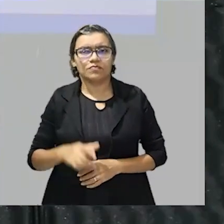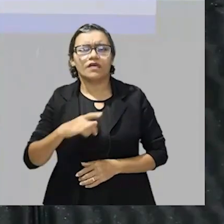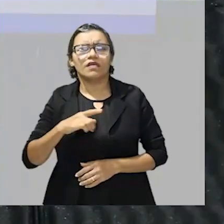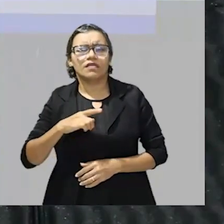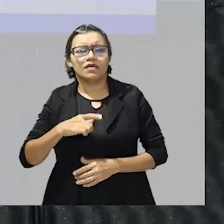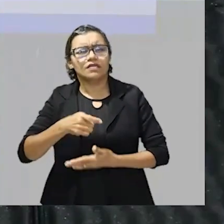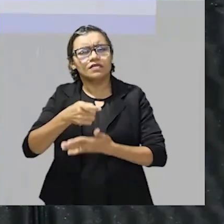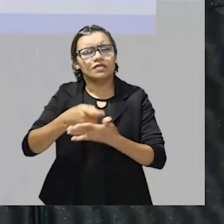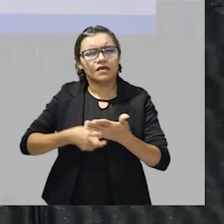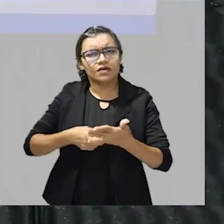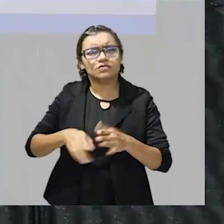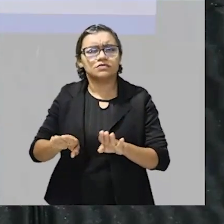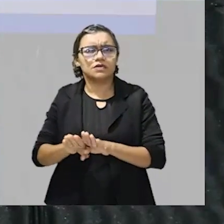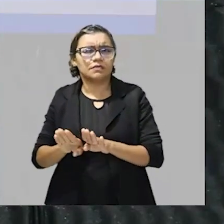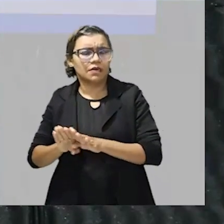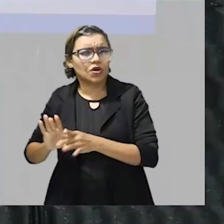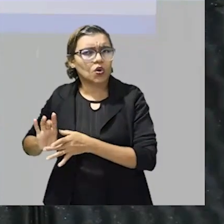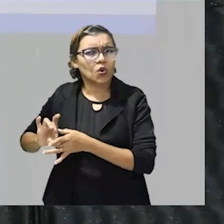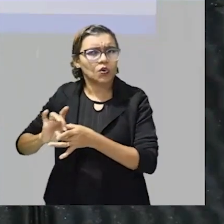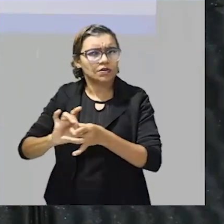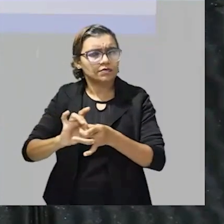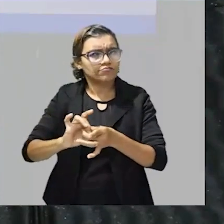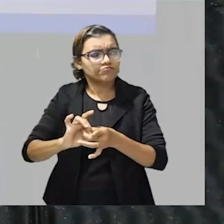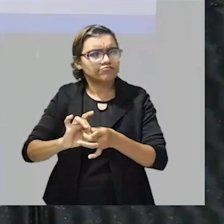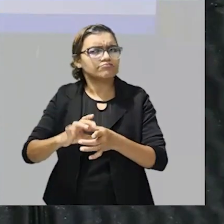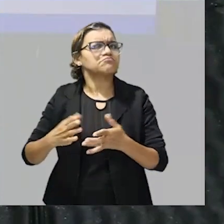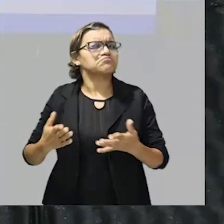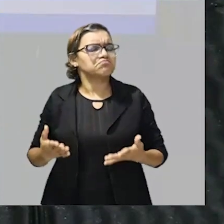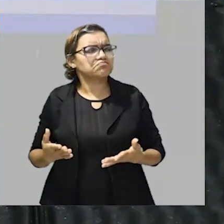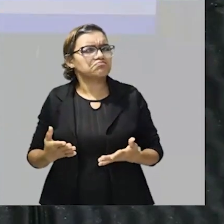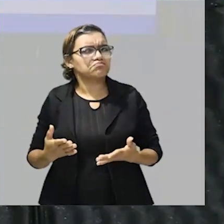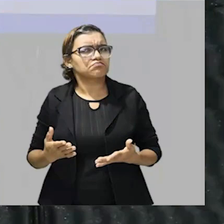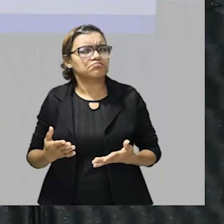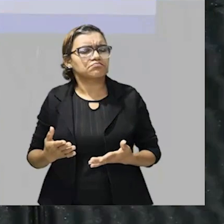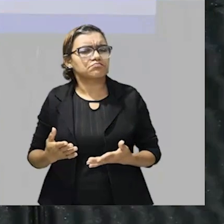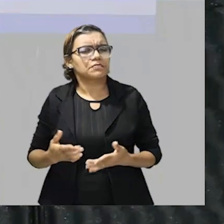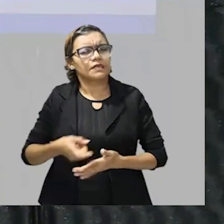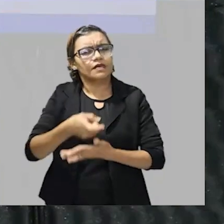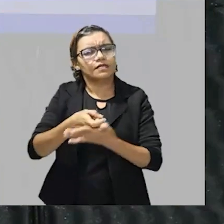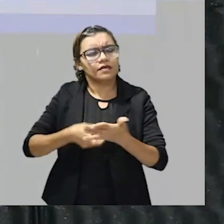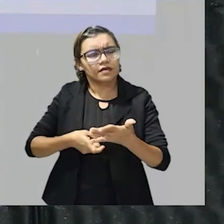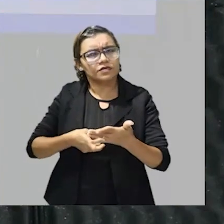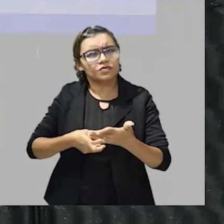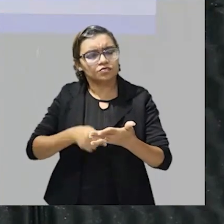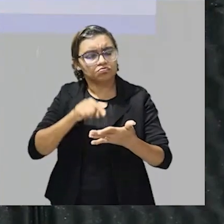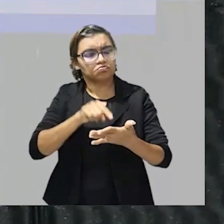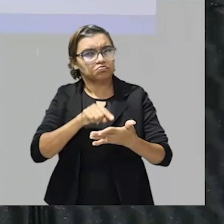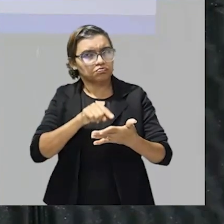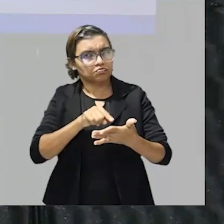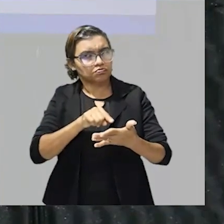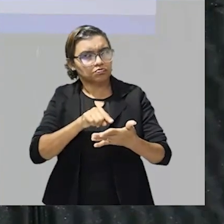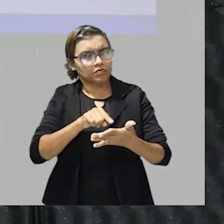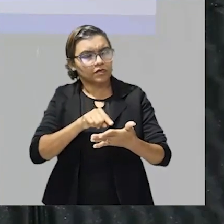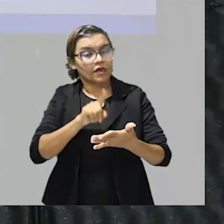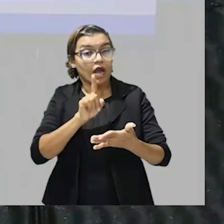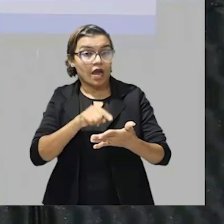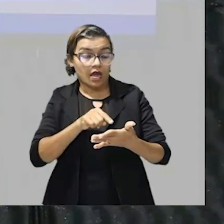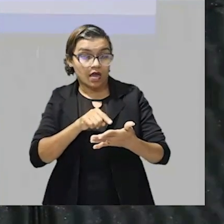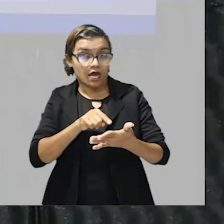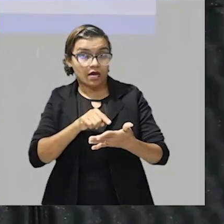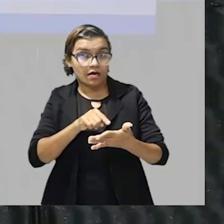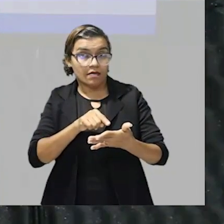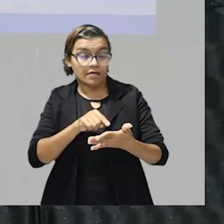contexto o que que é contexto texto as pessoas falam muito disso né texto ele é aquilo que